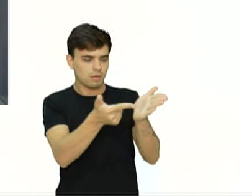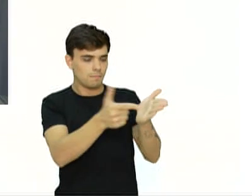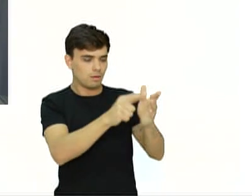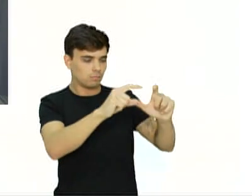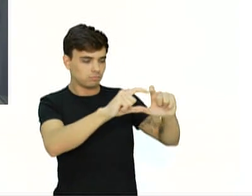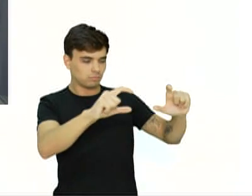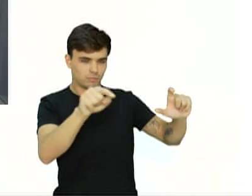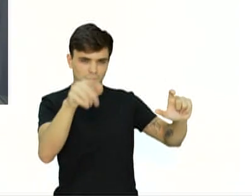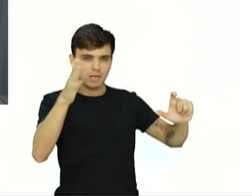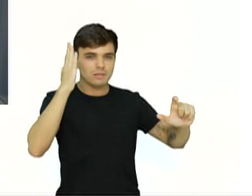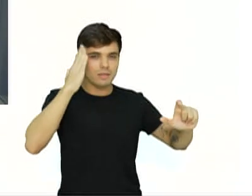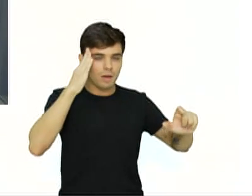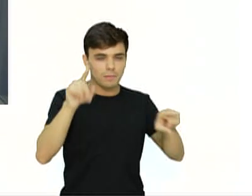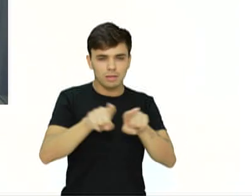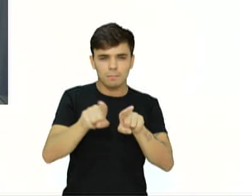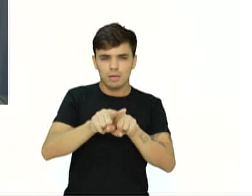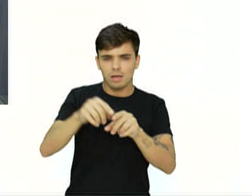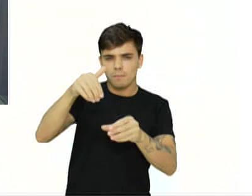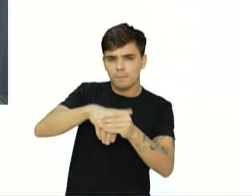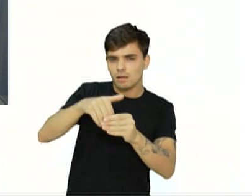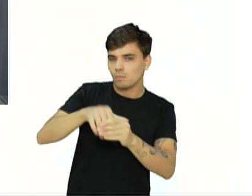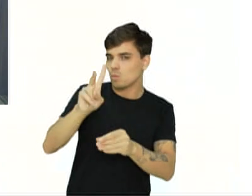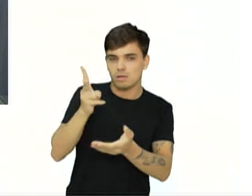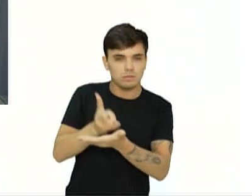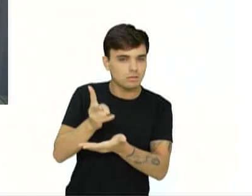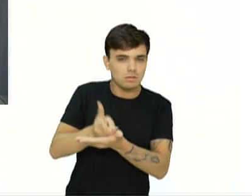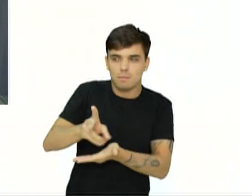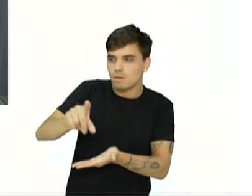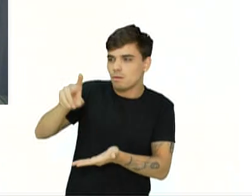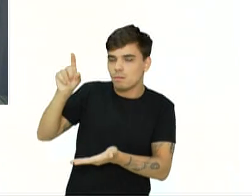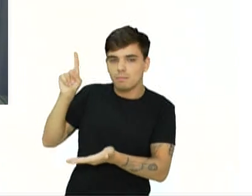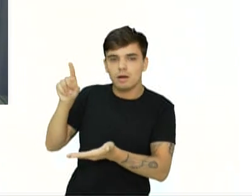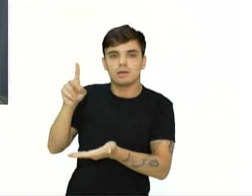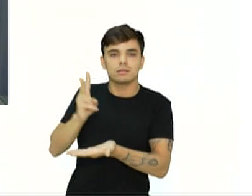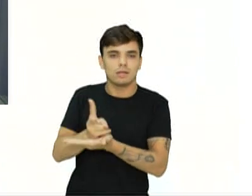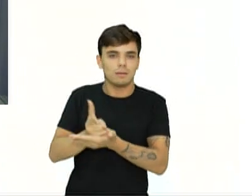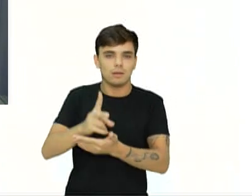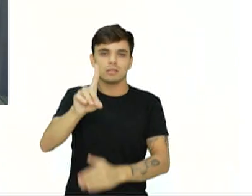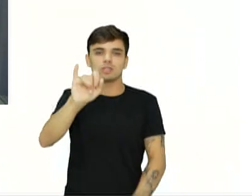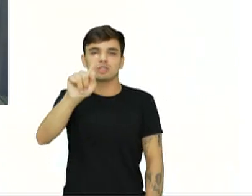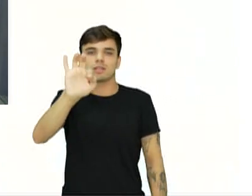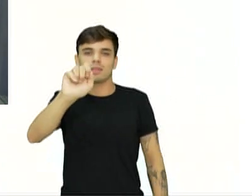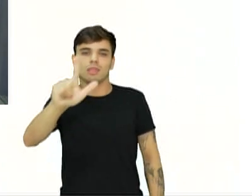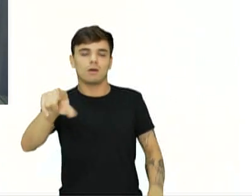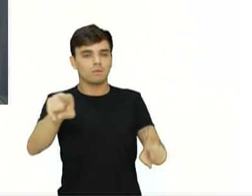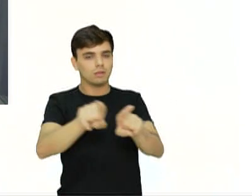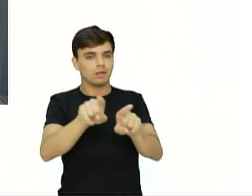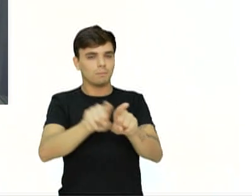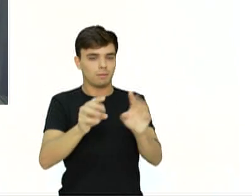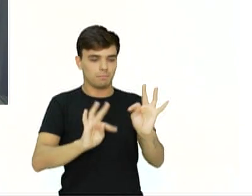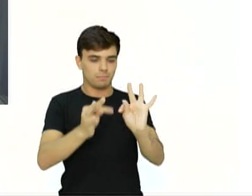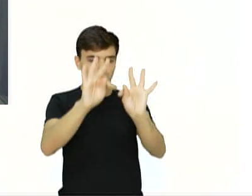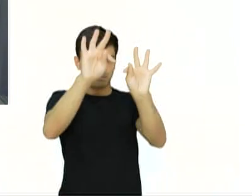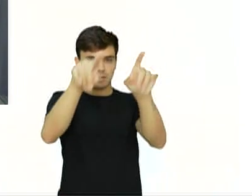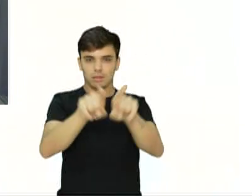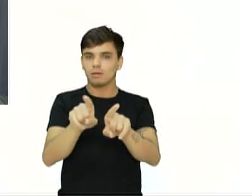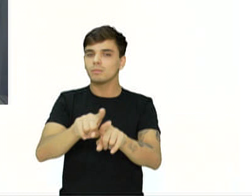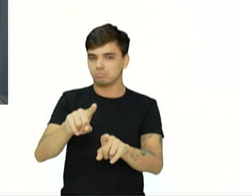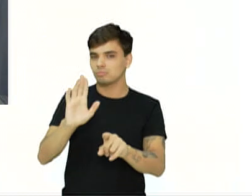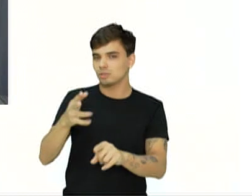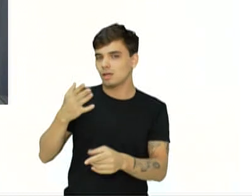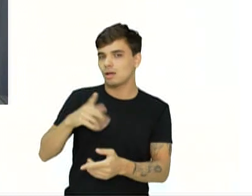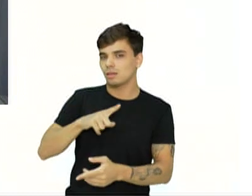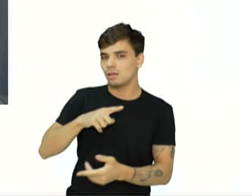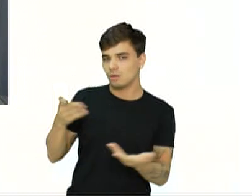vocês sabem, as eleições nem sempre foram assim tão digitais, né? Tão tecnológicas como a